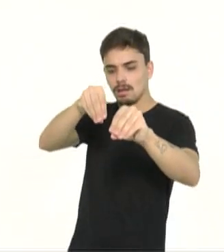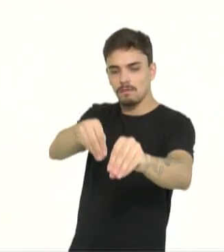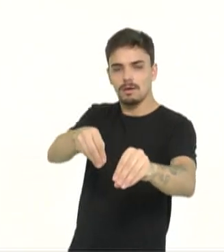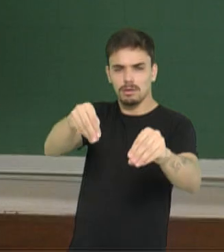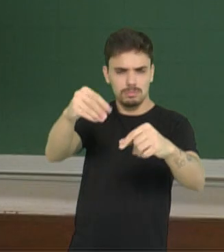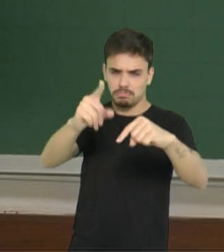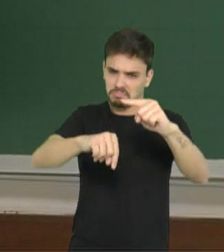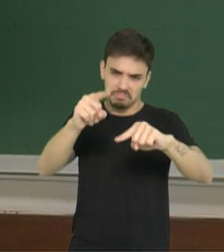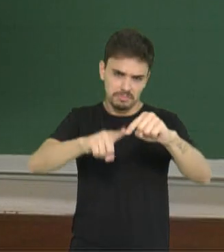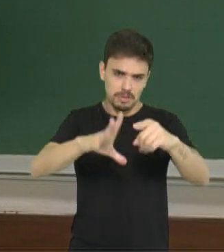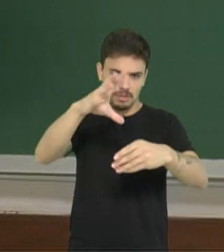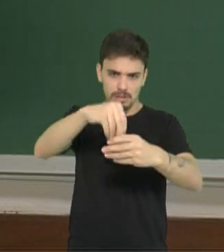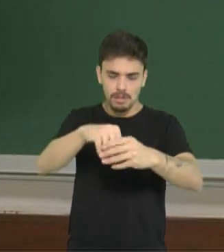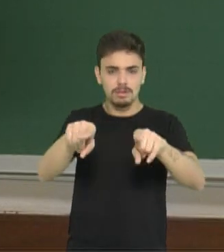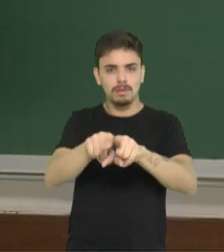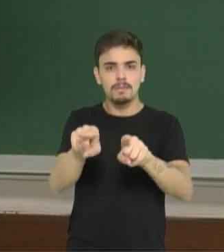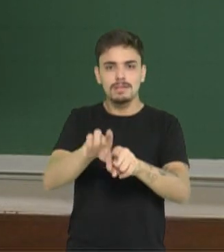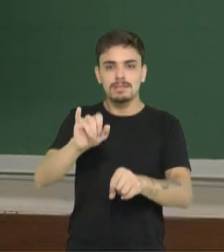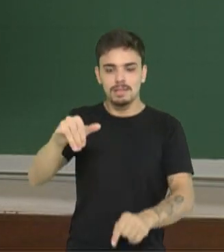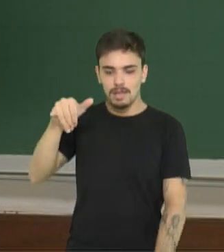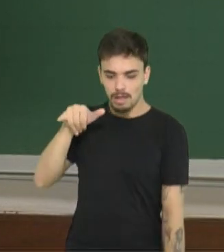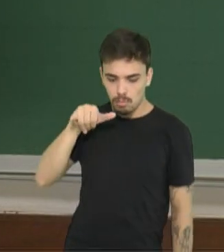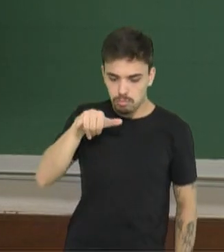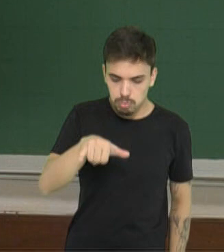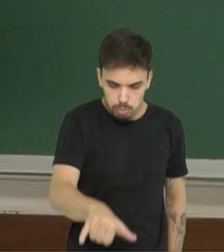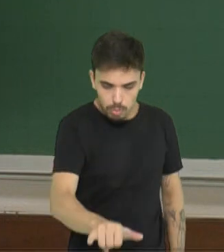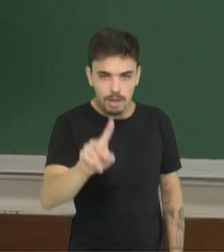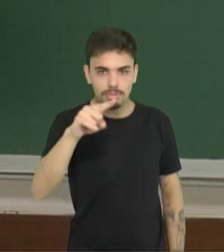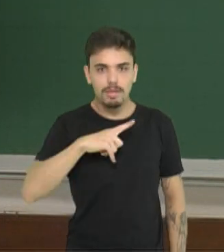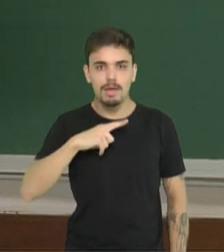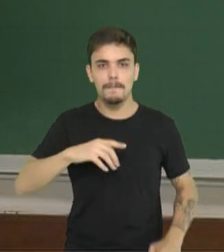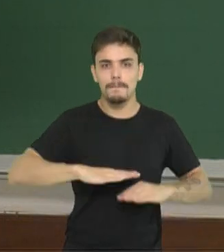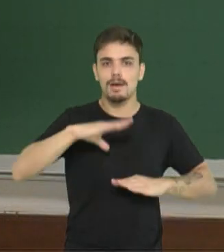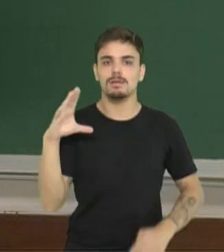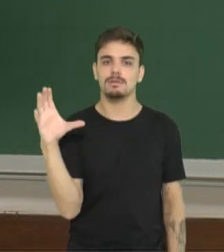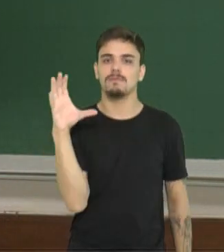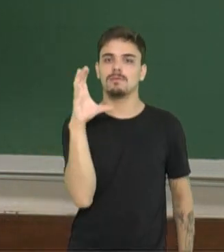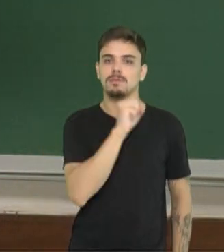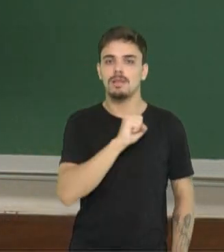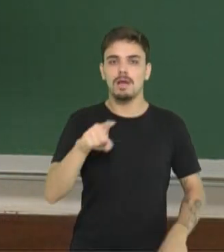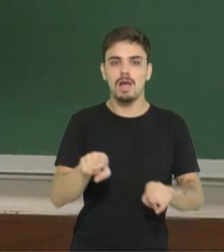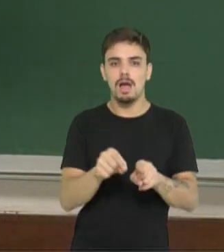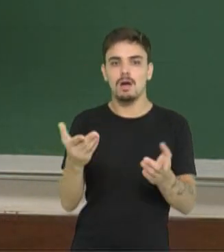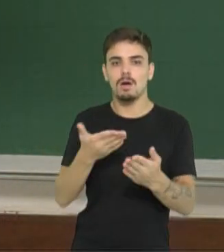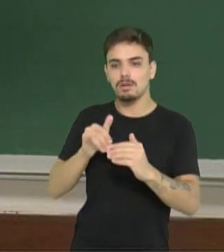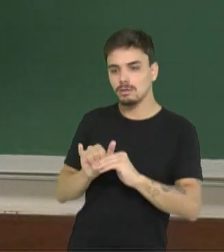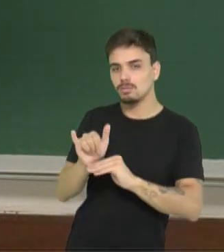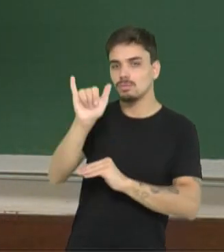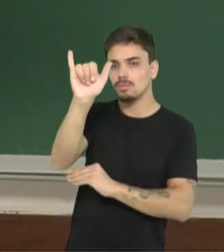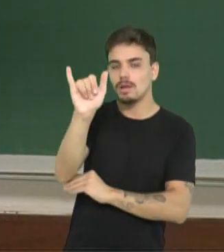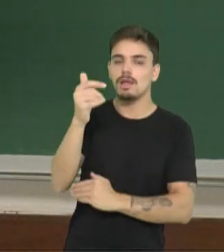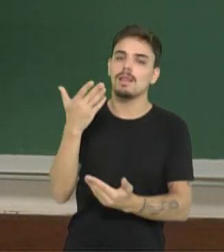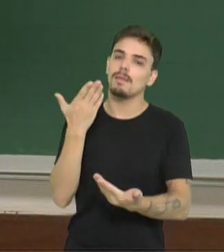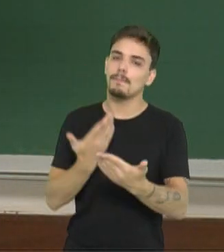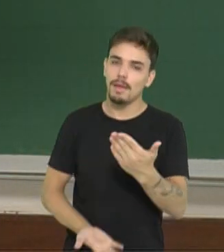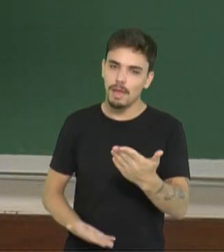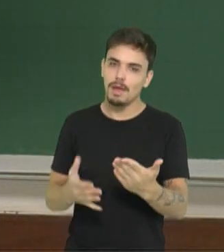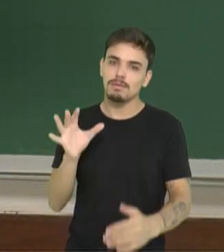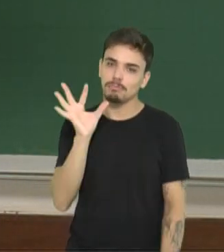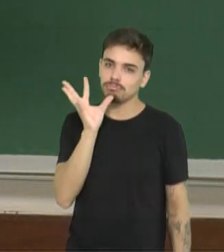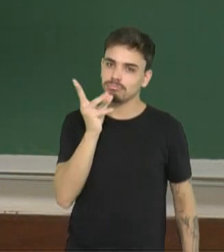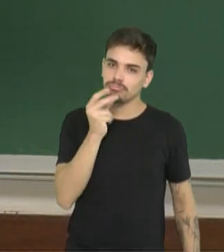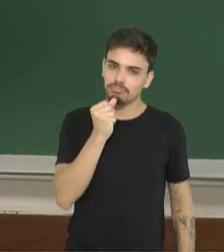descida, ele consegue ter maior velocidade. Se ele está subindo uma serra, né, ele perde aceleração, ele